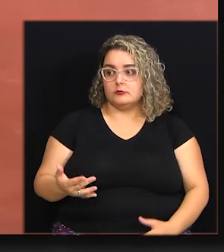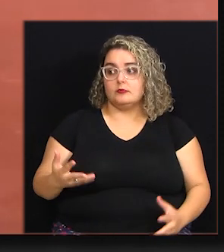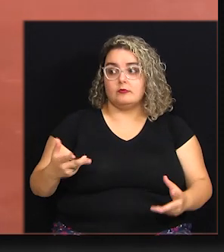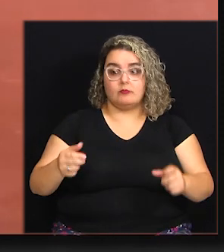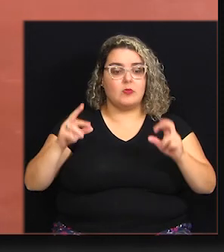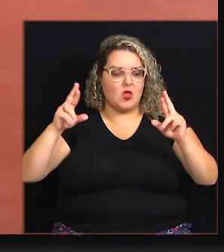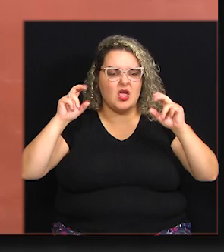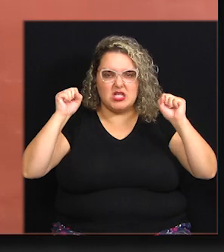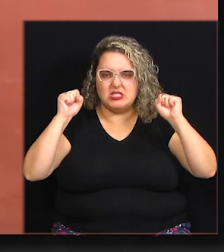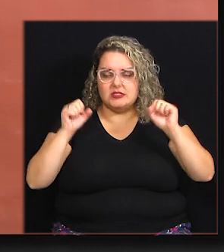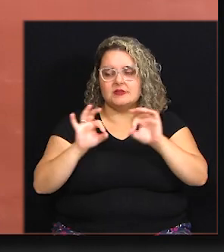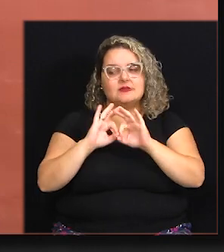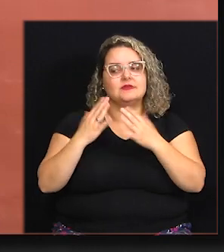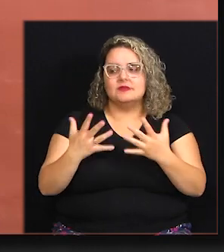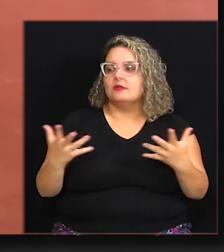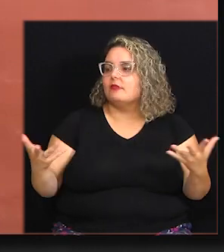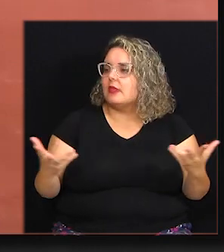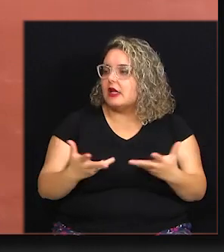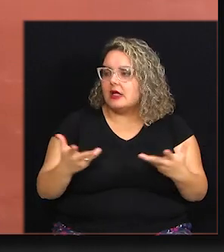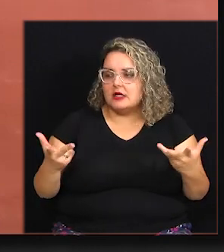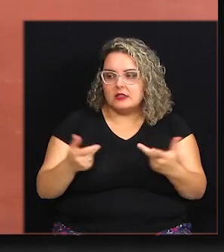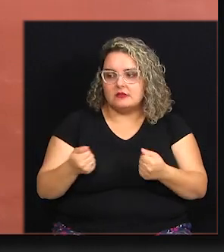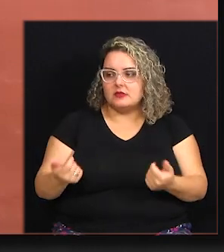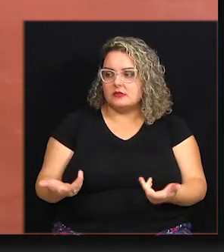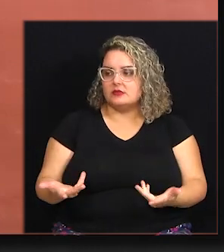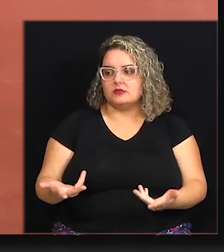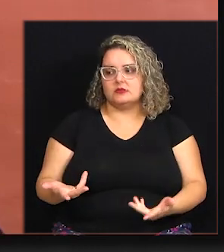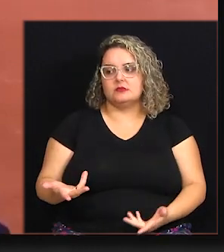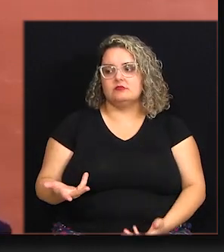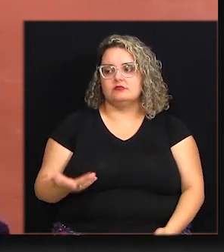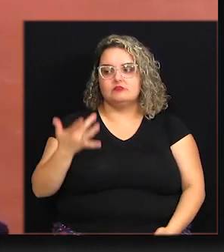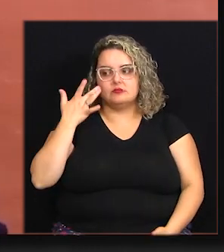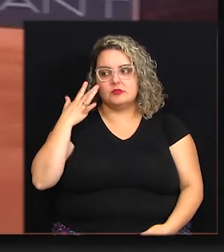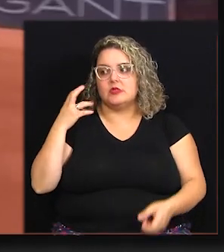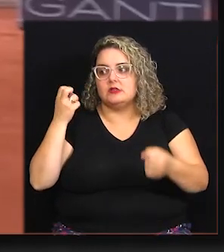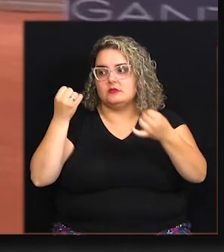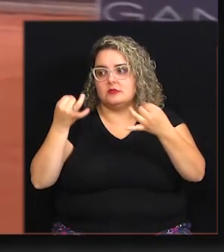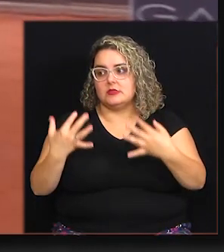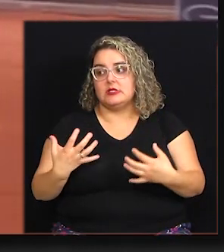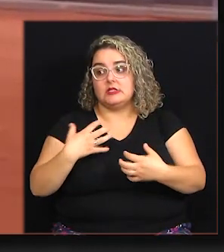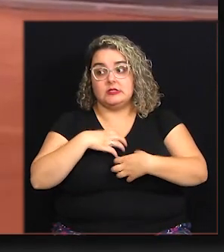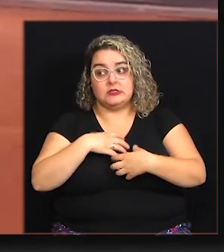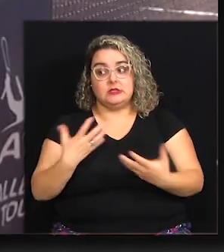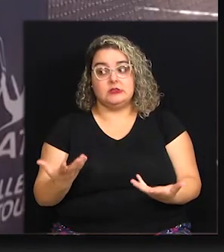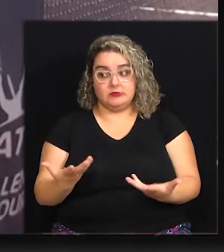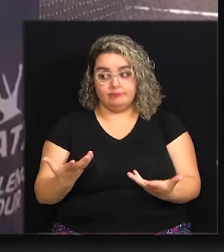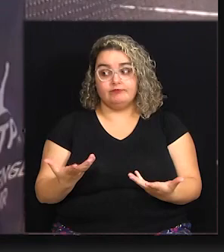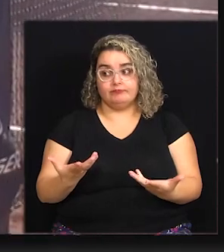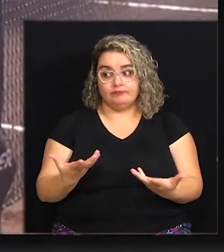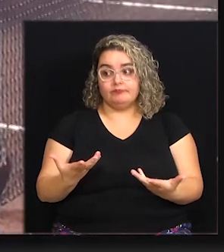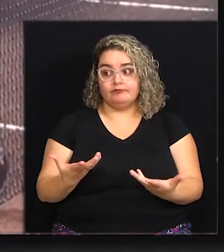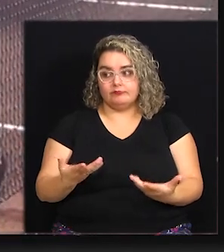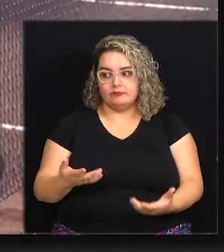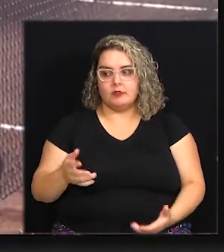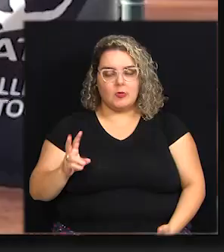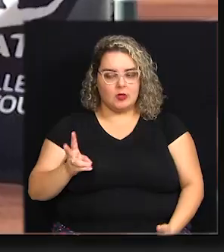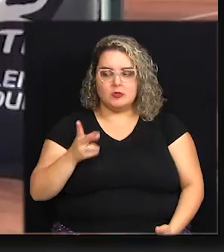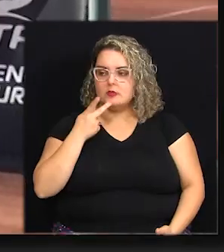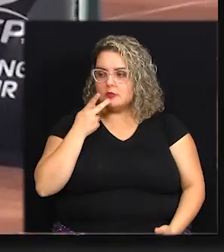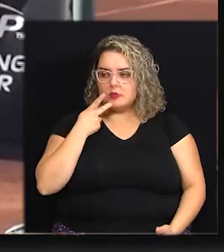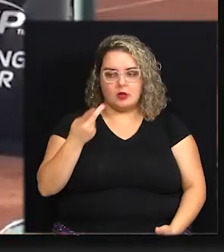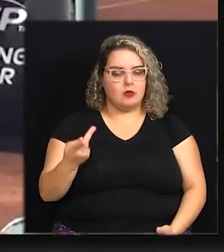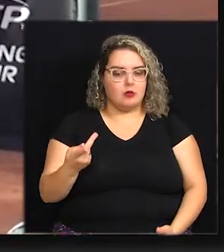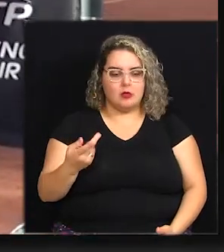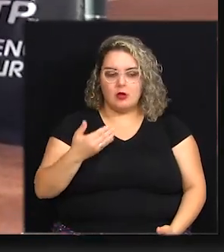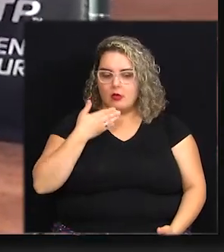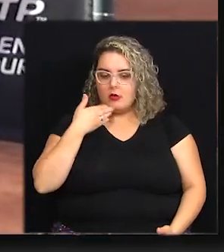mundo, torcida, família aqui, foi incrível. Não sei nem explicar a sensação que eu tenho, assim. Eu sempre falo, é a